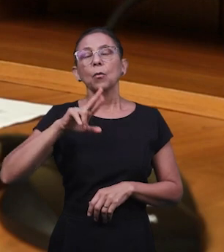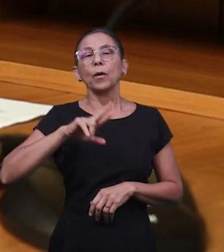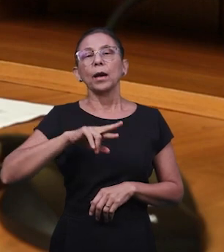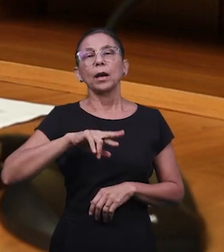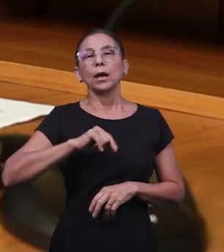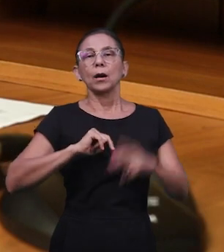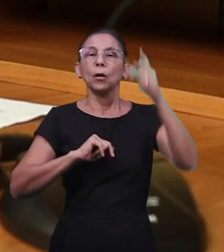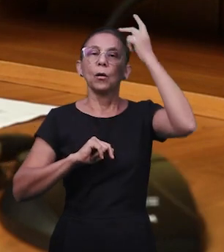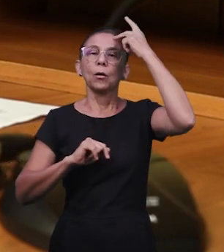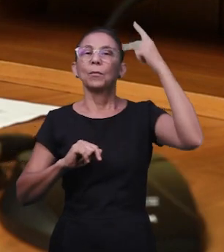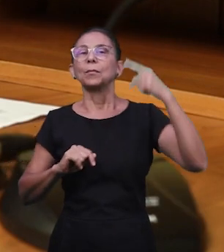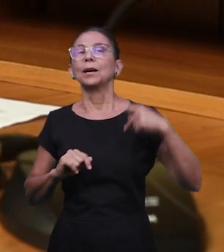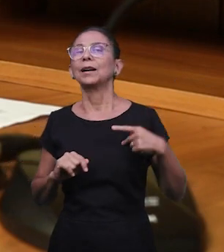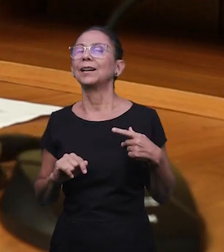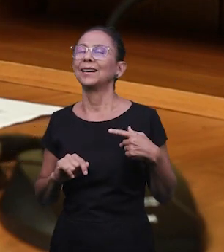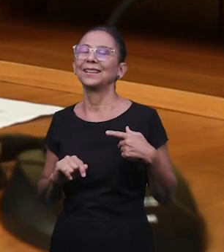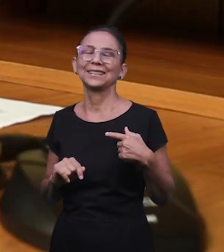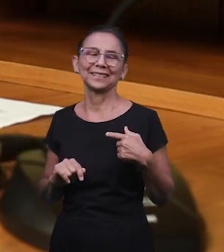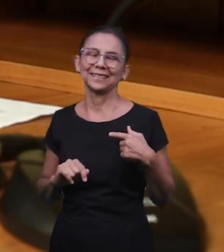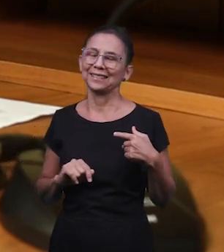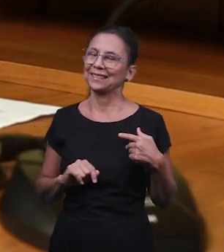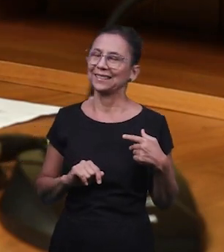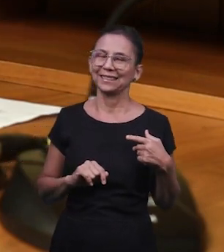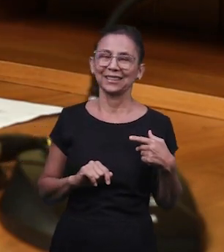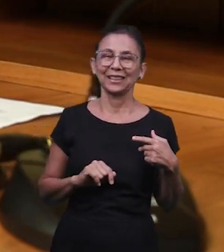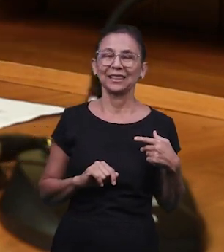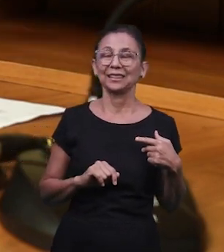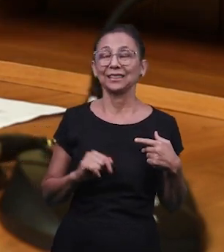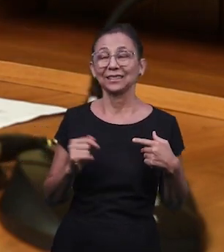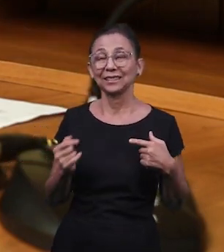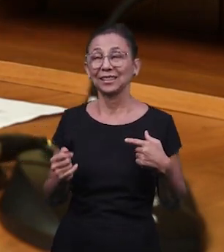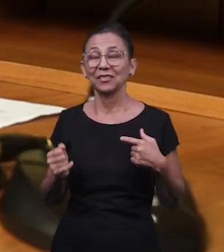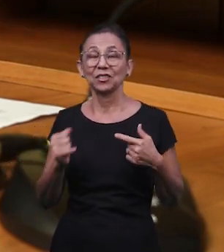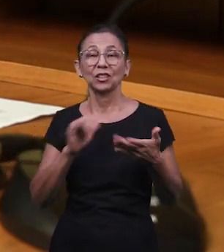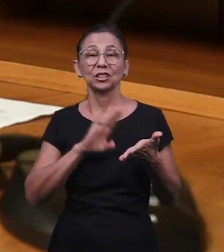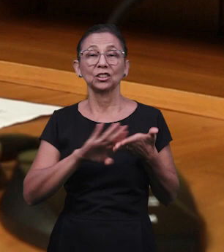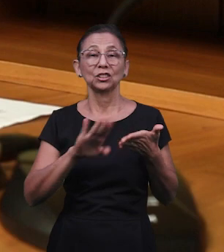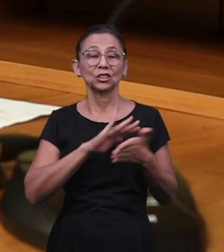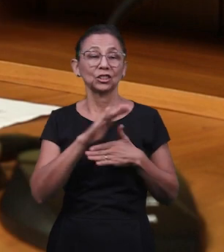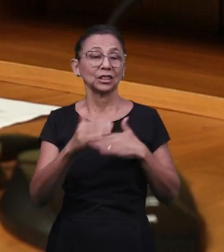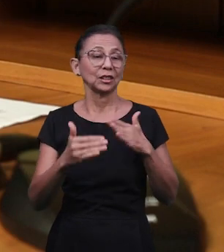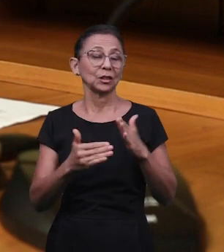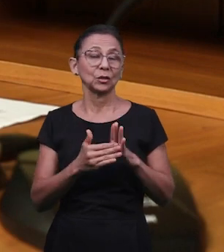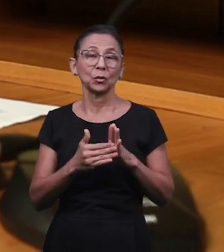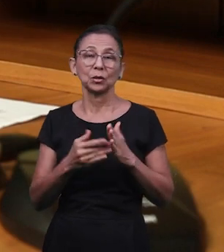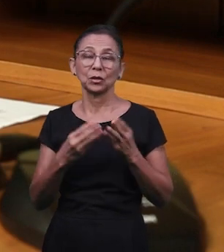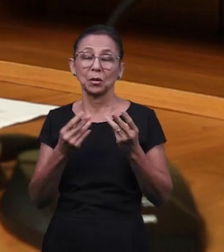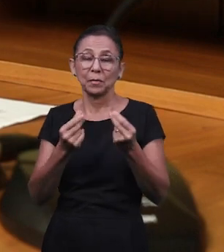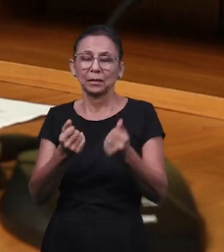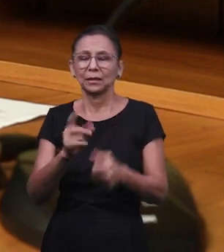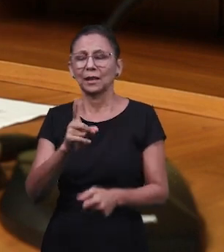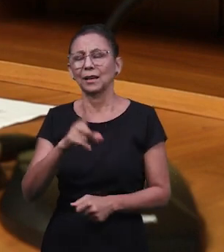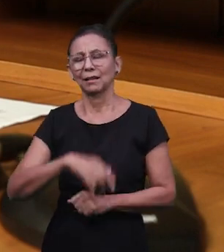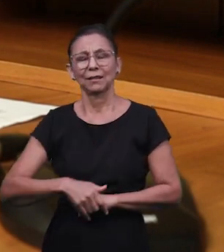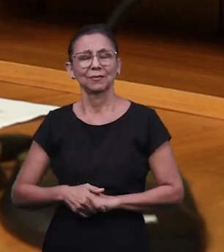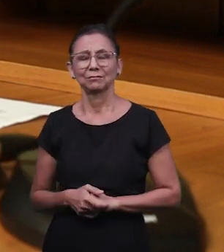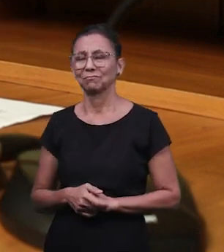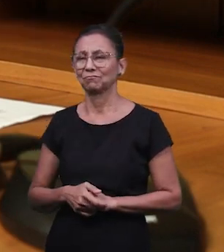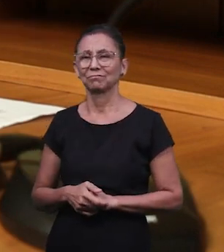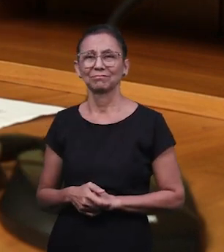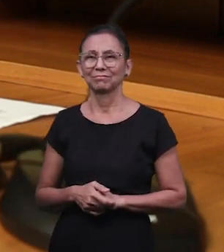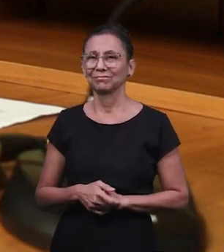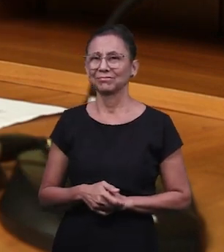vós, ele tira todo o nosso mérito, se é que temos algum, né? Não, eu tenho fé porque eu vou ao Maranhão, eu tenho fé.